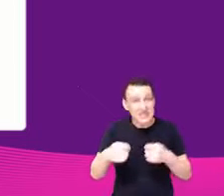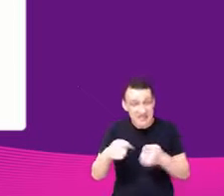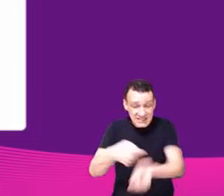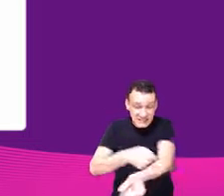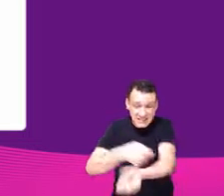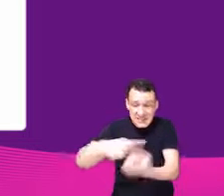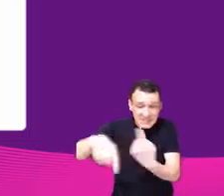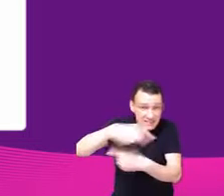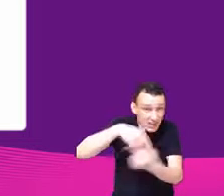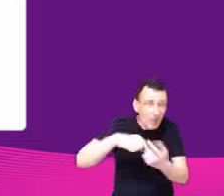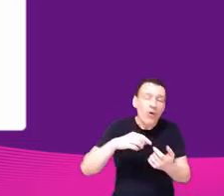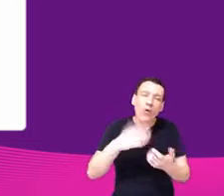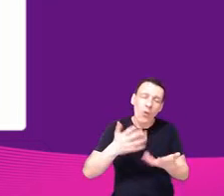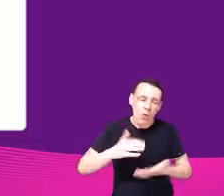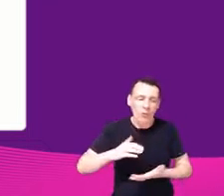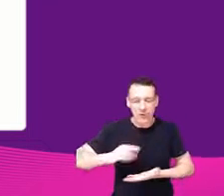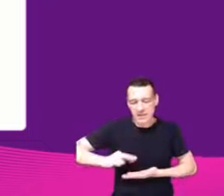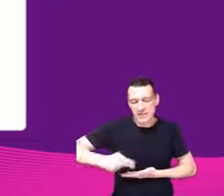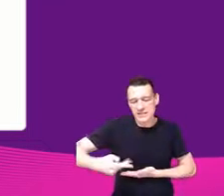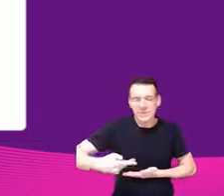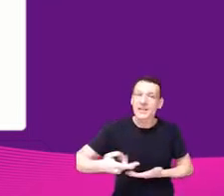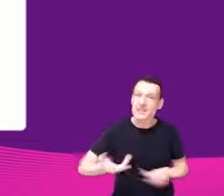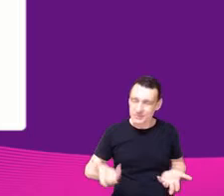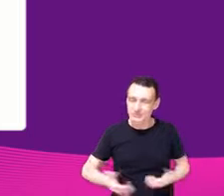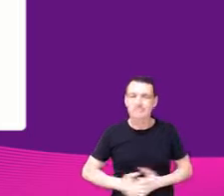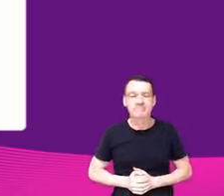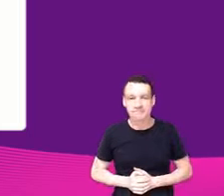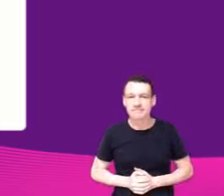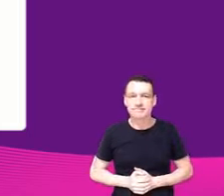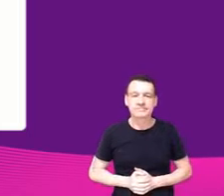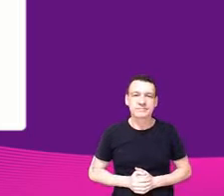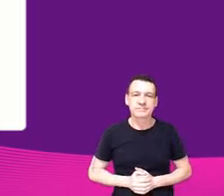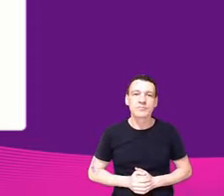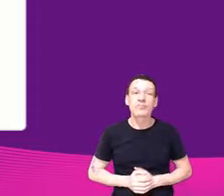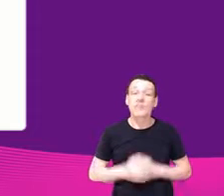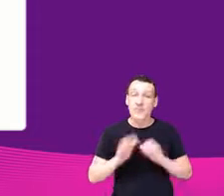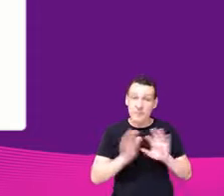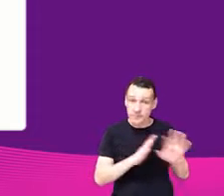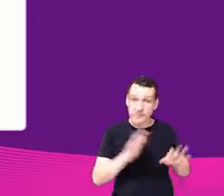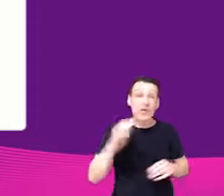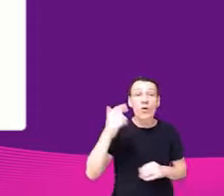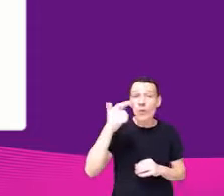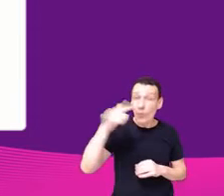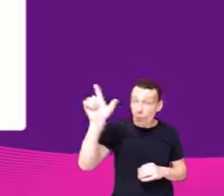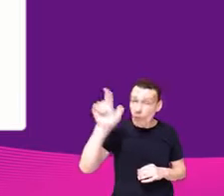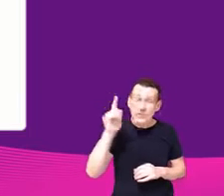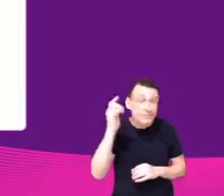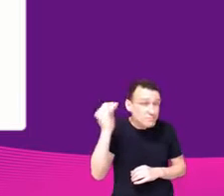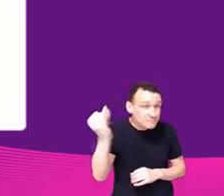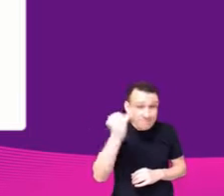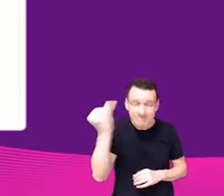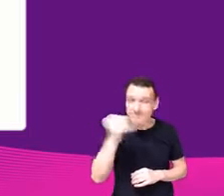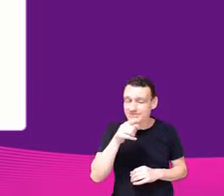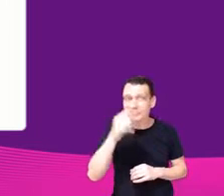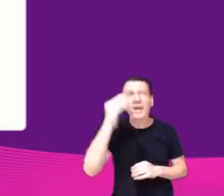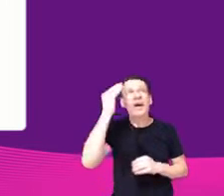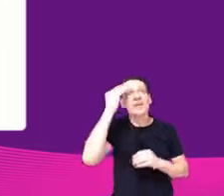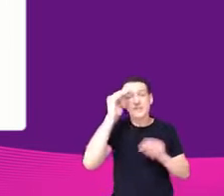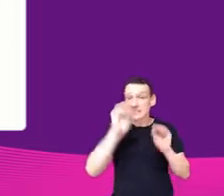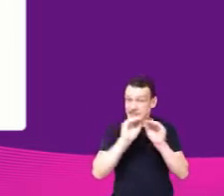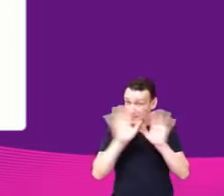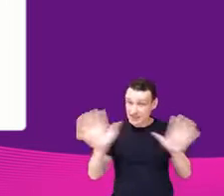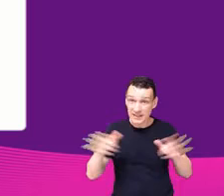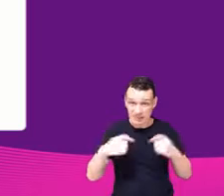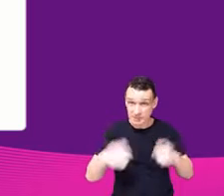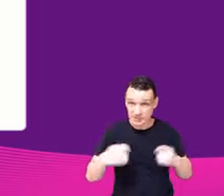Bom, agora um outro ponto que eu acho que é muito importante a gente entender do ponto de vista, para entender o tamanho do problema da doença renal crônica